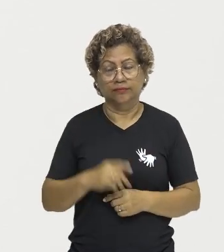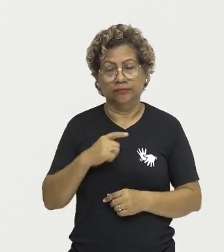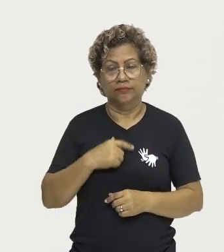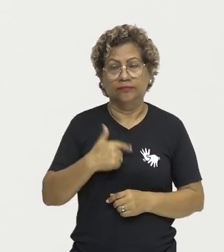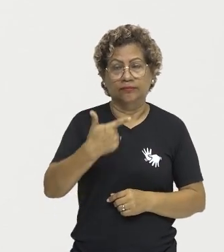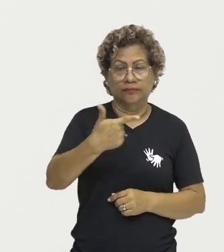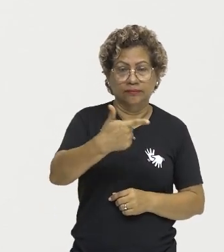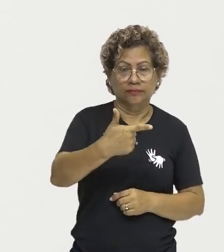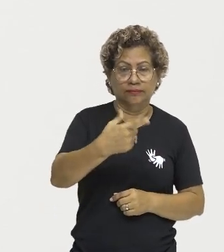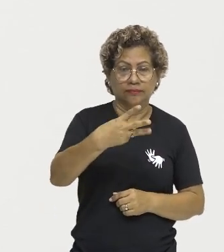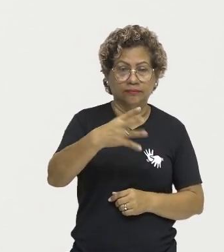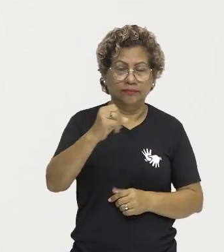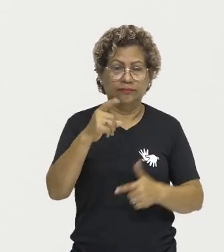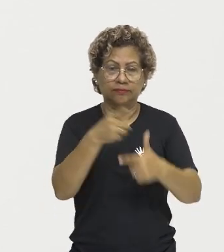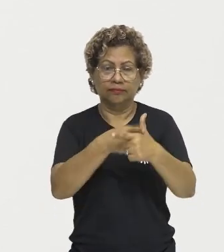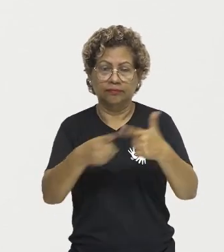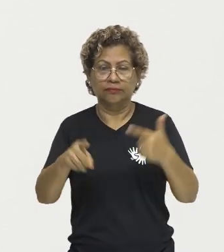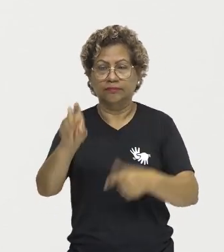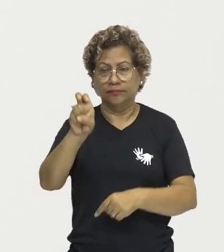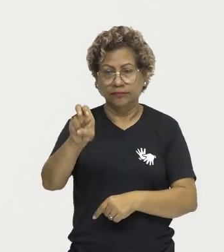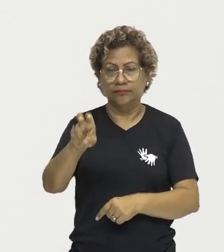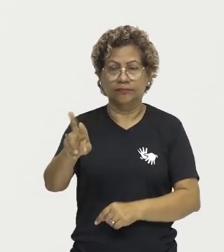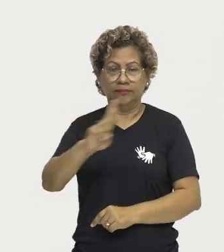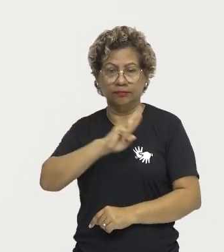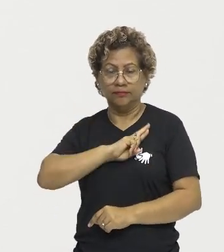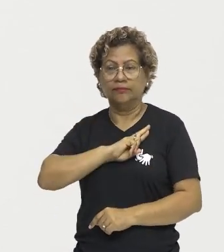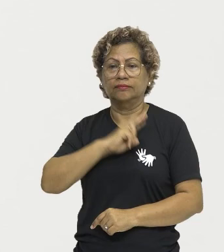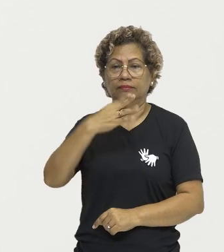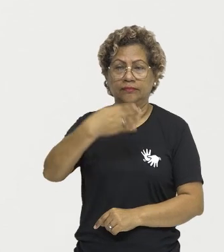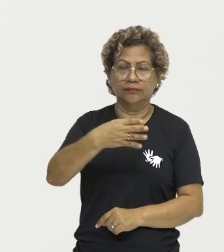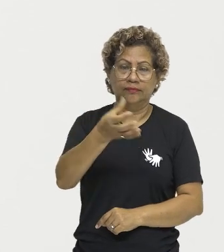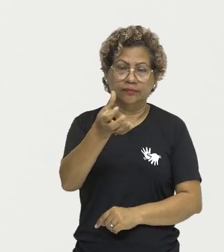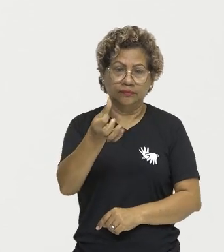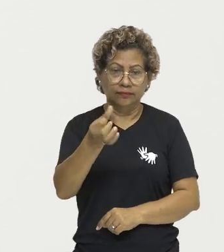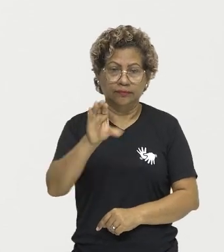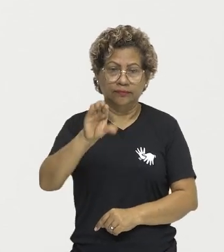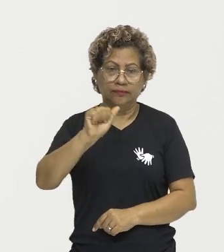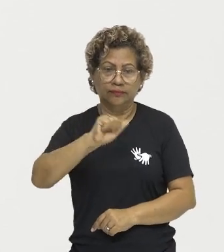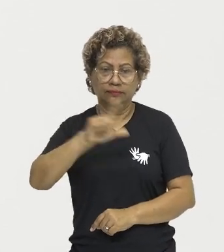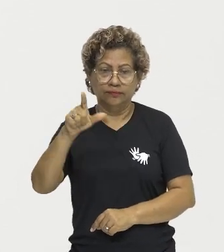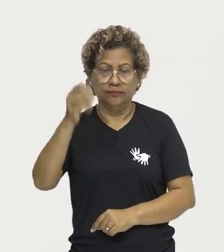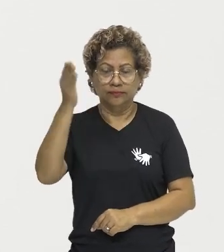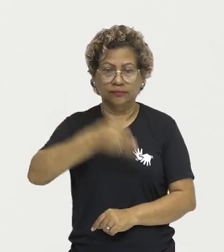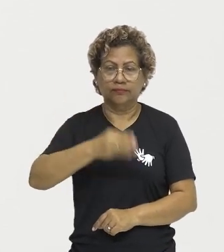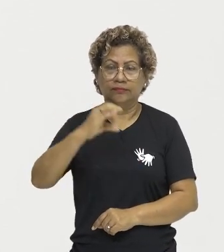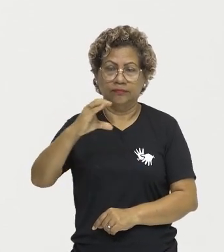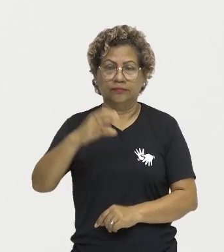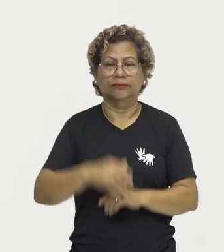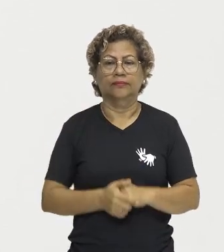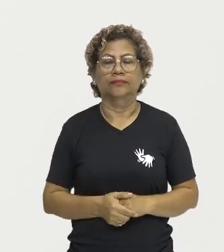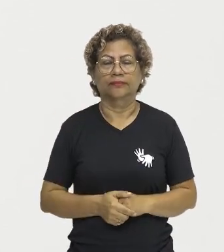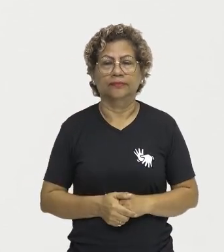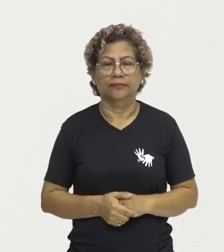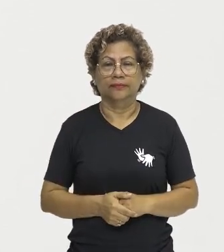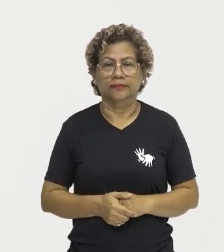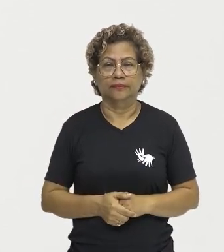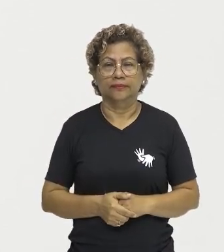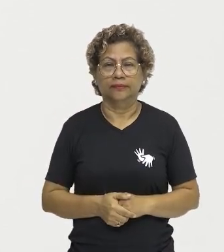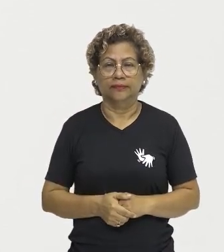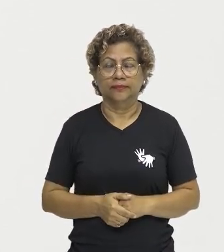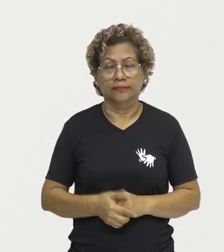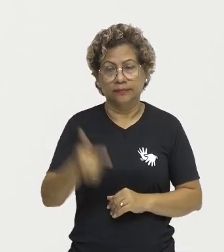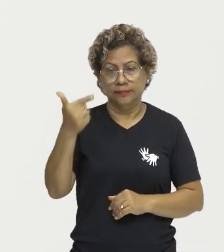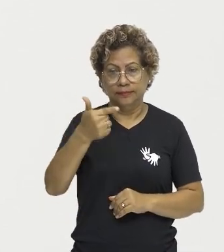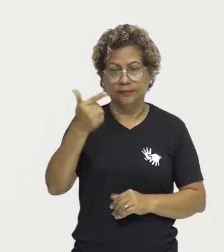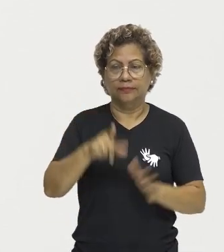Logo, 46 calorias por grau Celsius. E a segunda